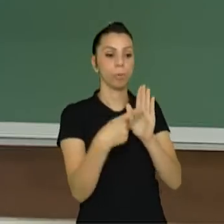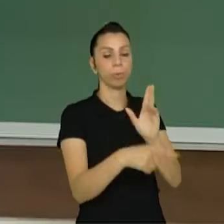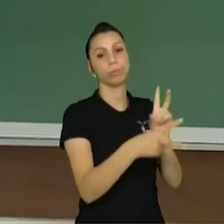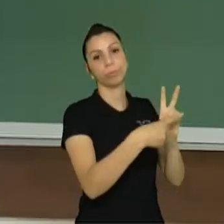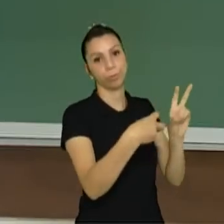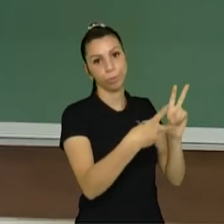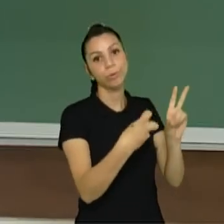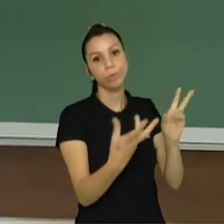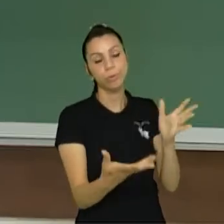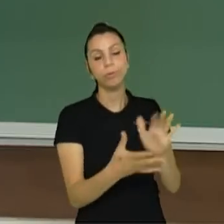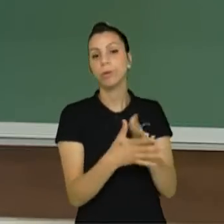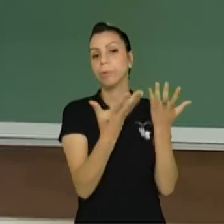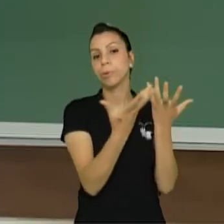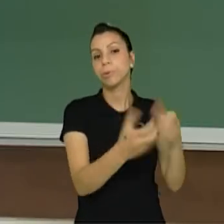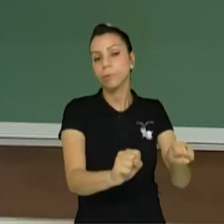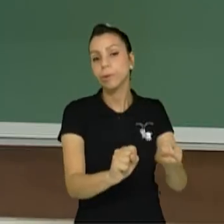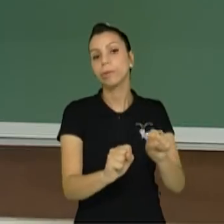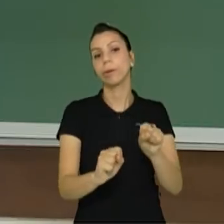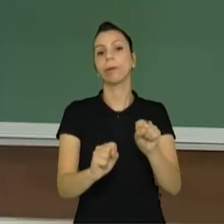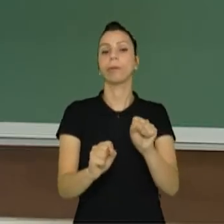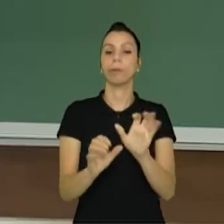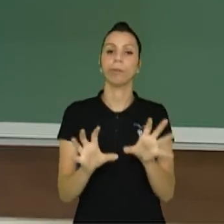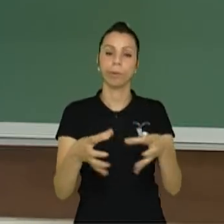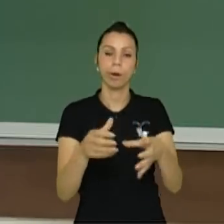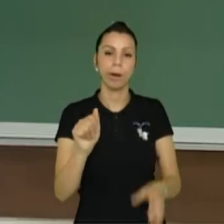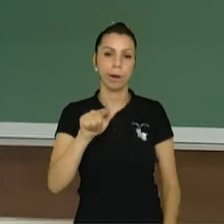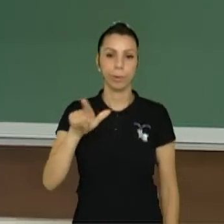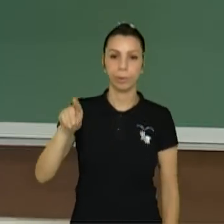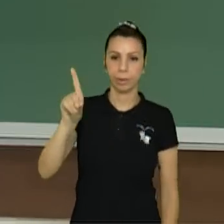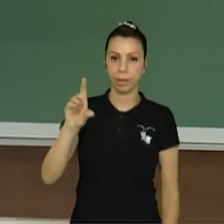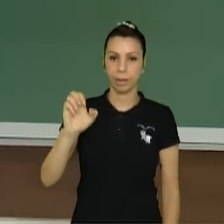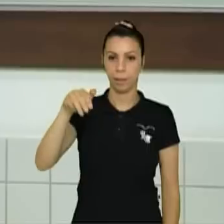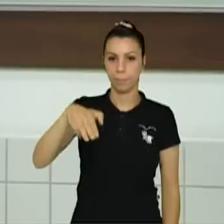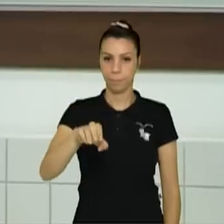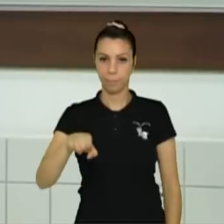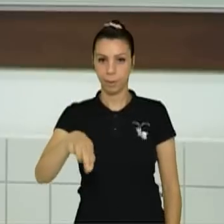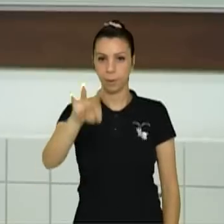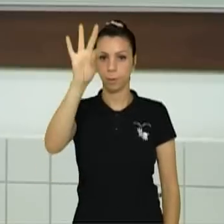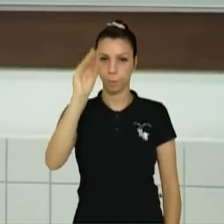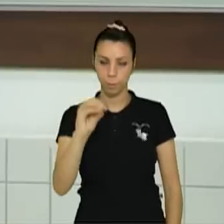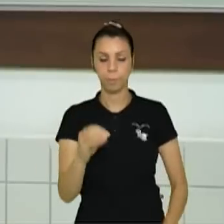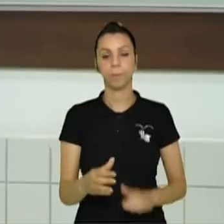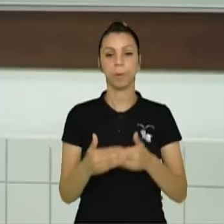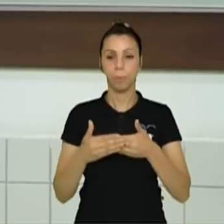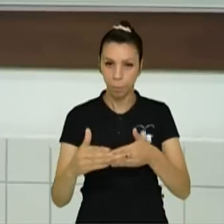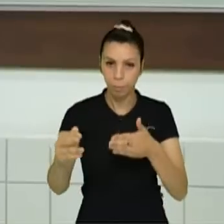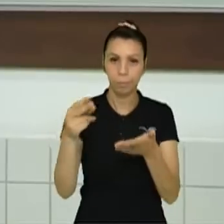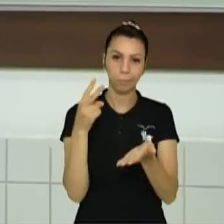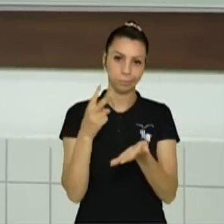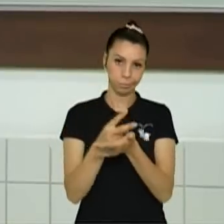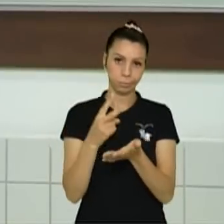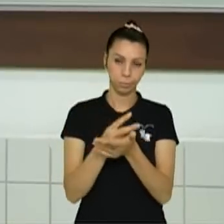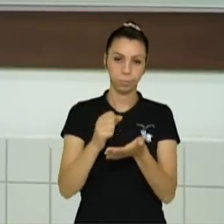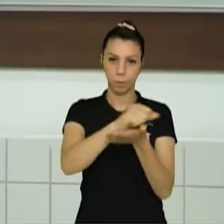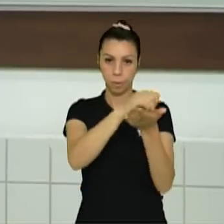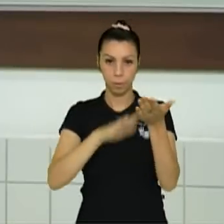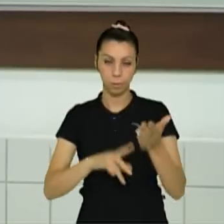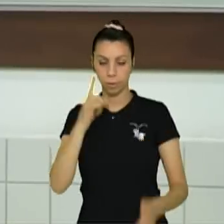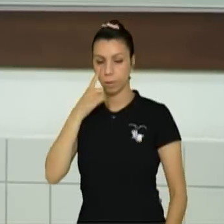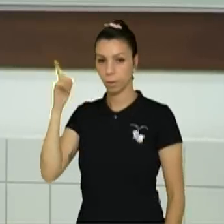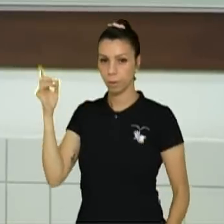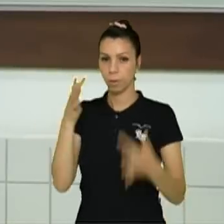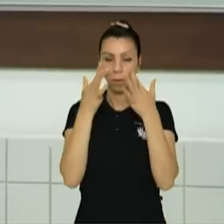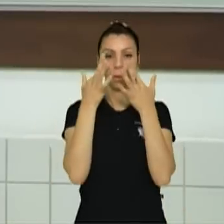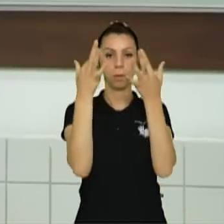povos originários que não aceitassem os aldeamentos. Muito bem, vamos em frente. Essa atividade aqui, preste